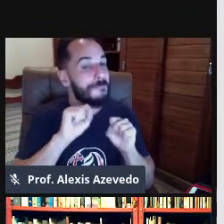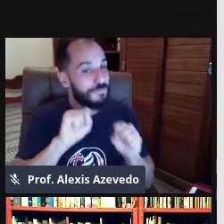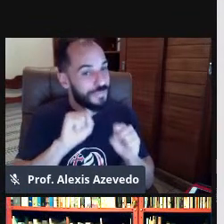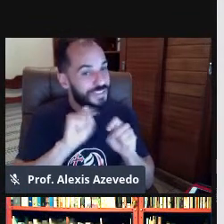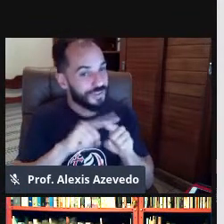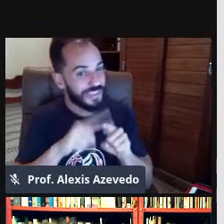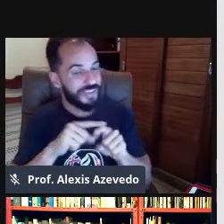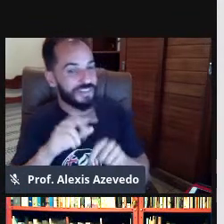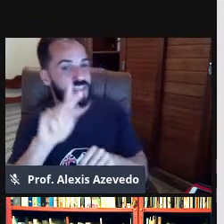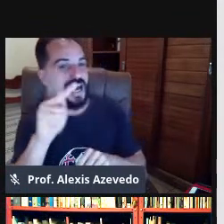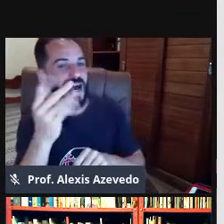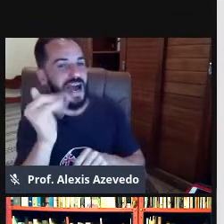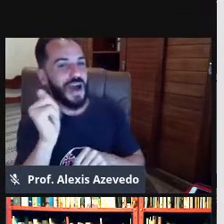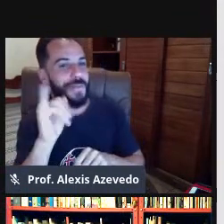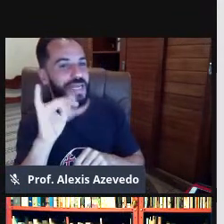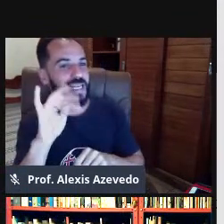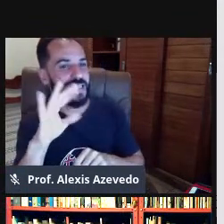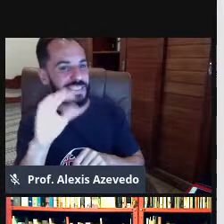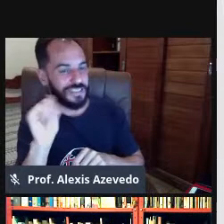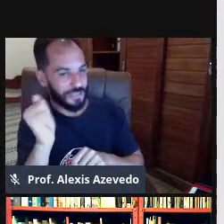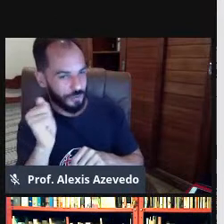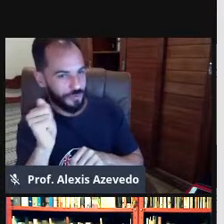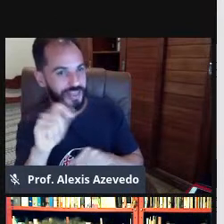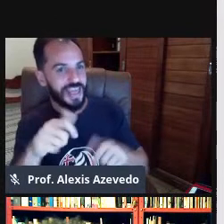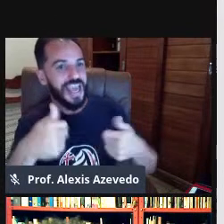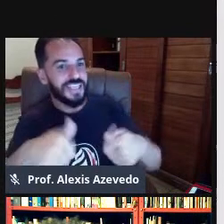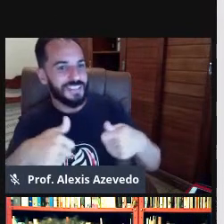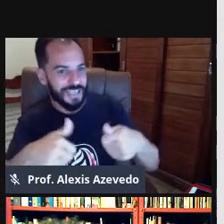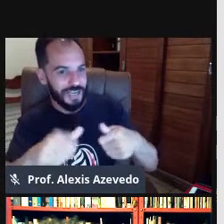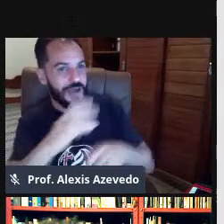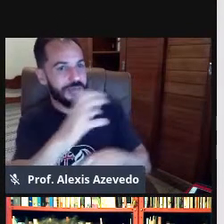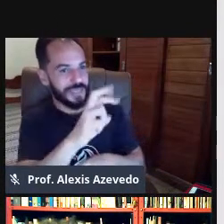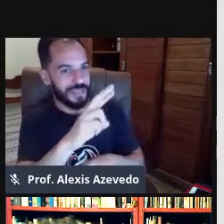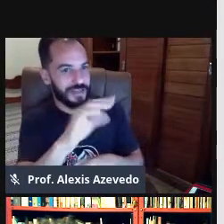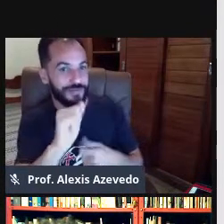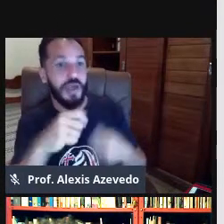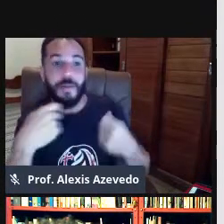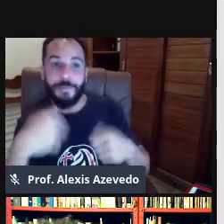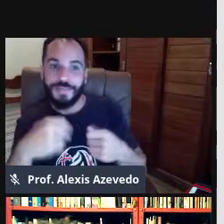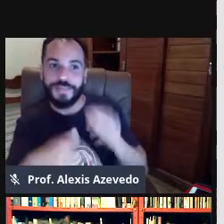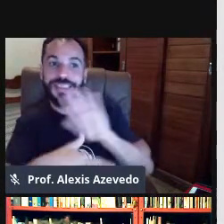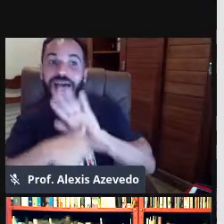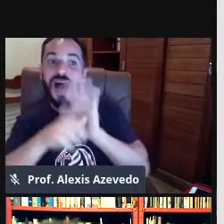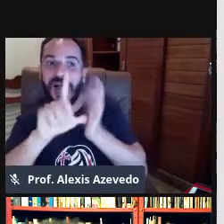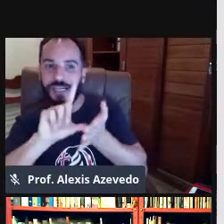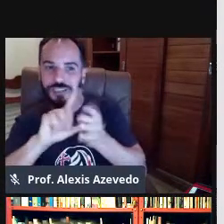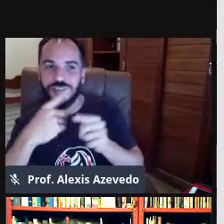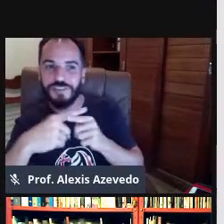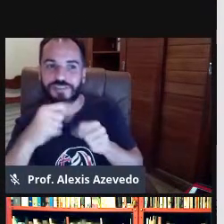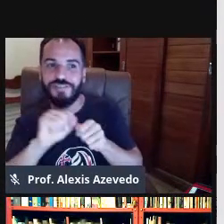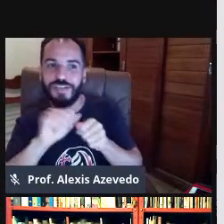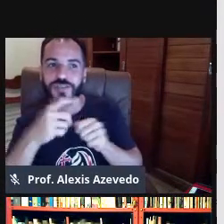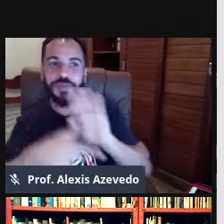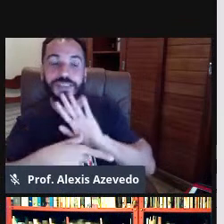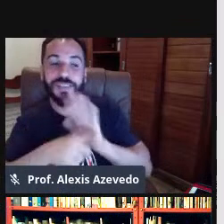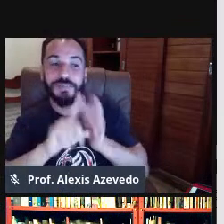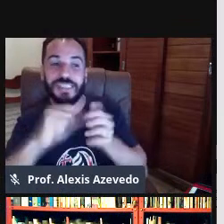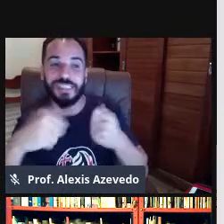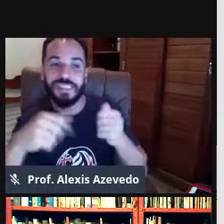2. Para você fazer habilitação em pintura, você tem que ter feito pintura 1 e pintura 2. Então, você vai